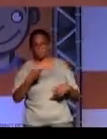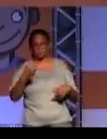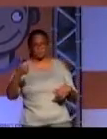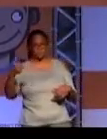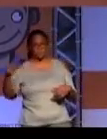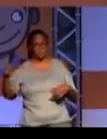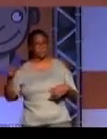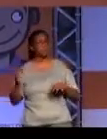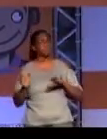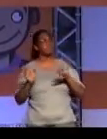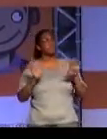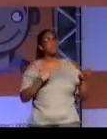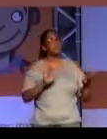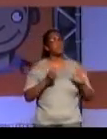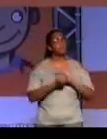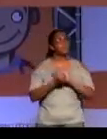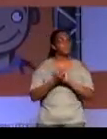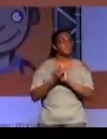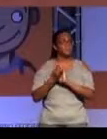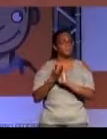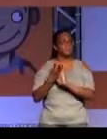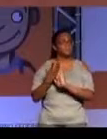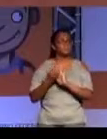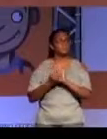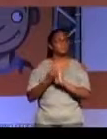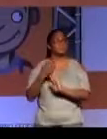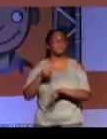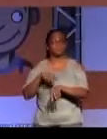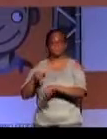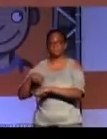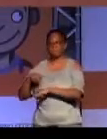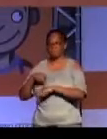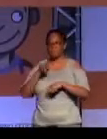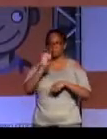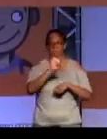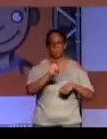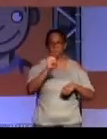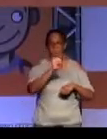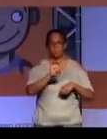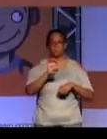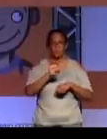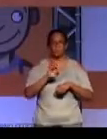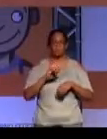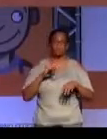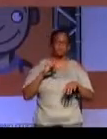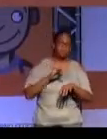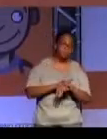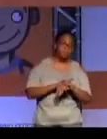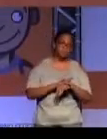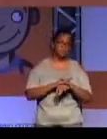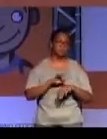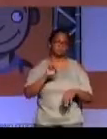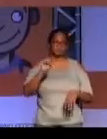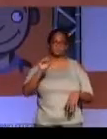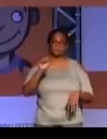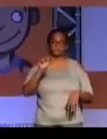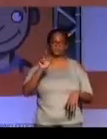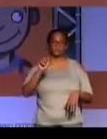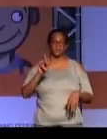tivemos inúmeros países na Europa com surtos e epidemias de